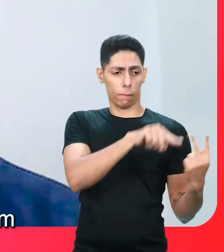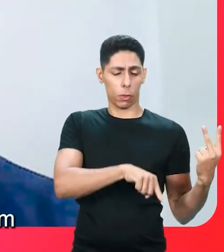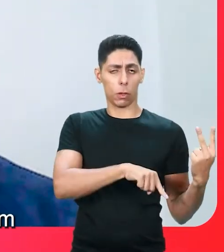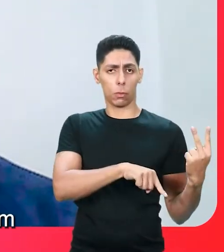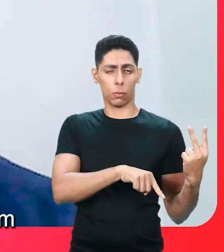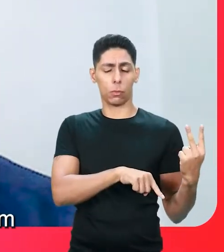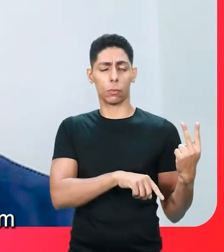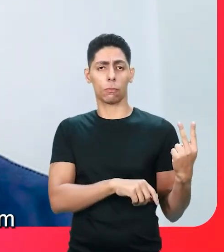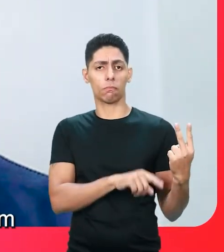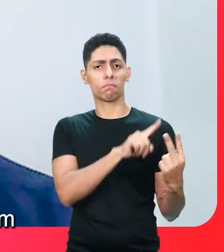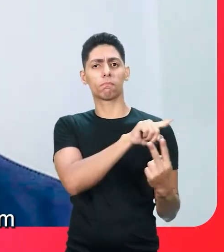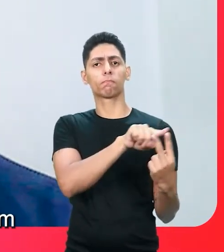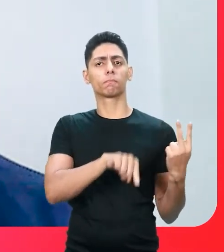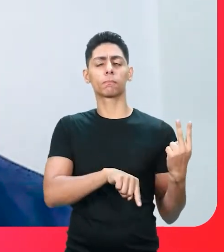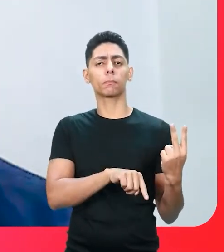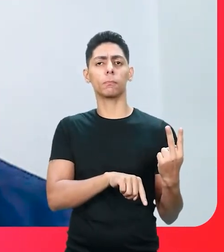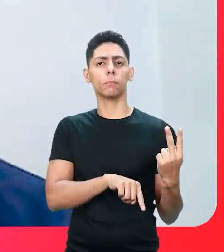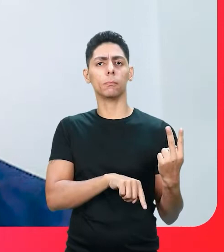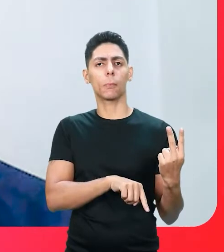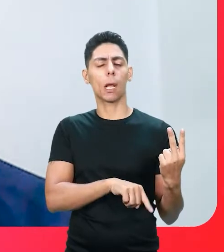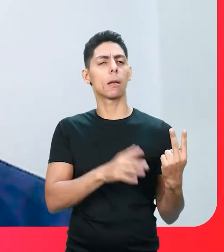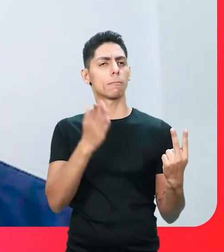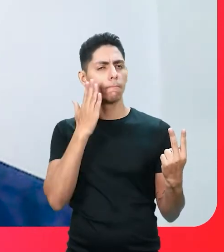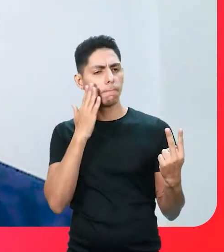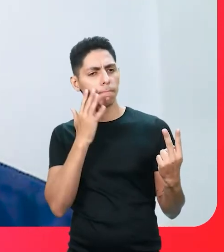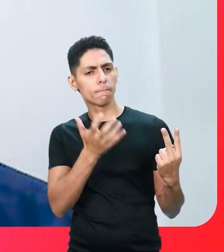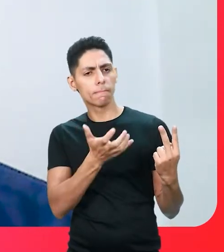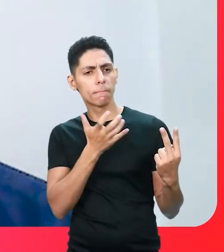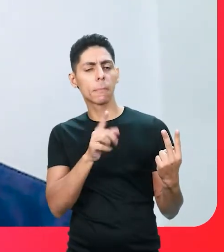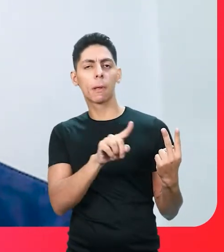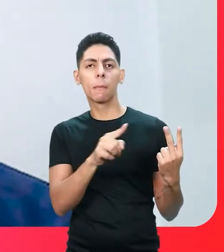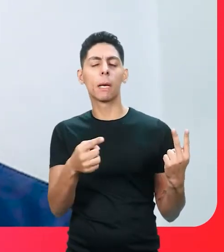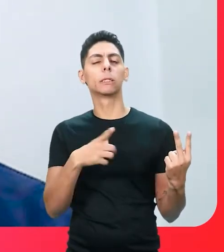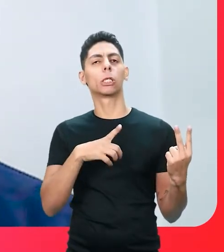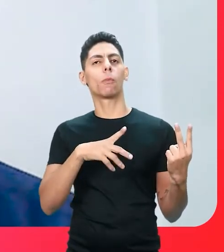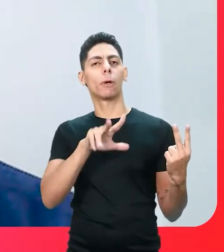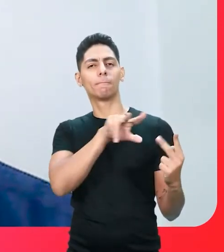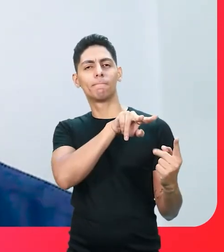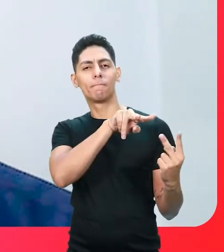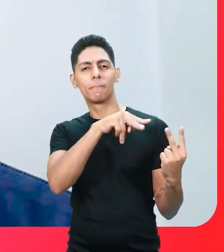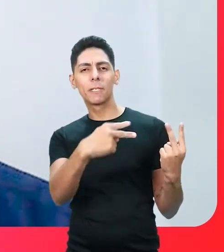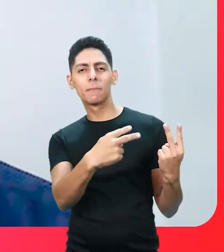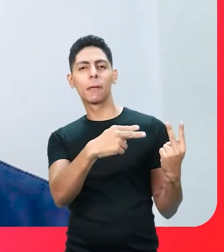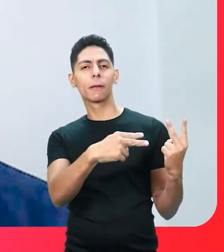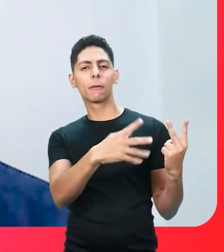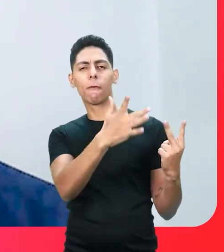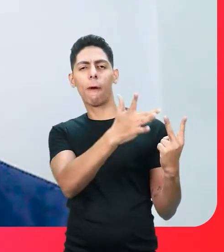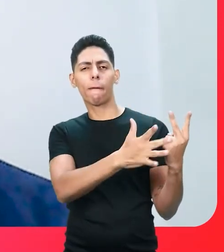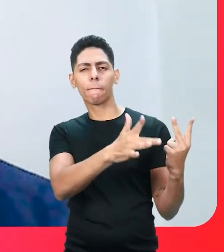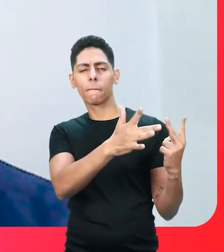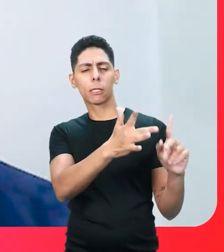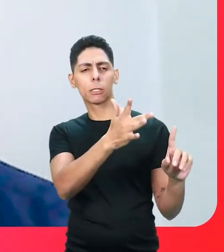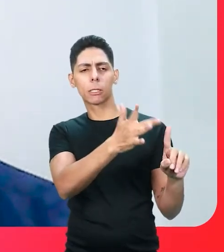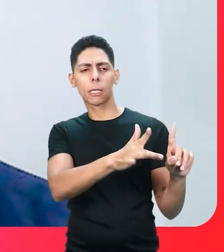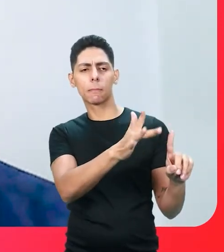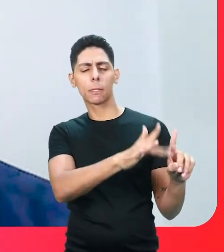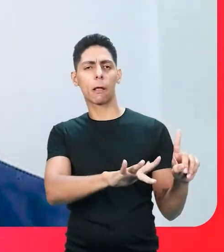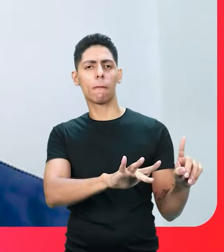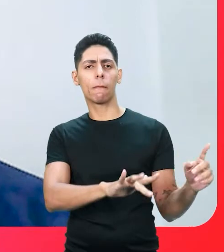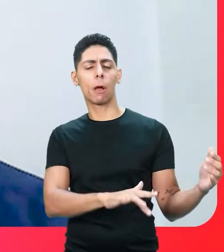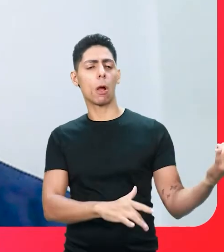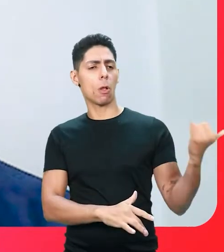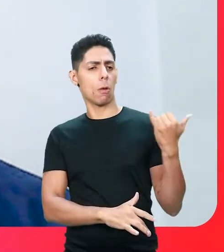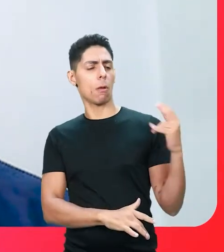Dadalt, muito bem intencionadas, mas com uma visão capacitista, eu não as culpo por isso, elas viravam para mim e diziam